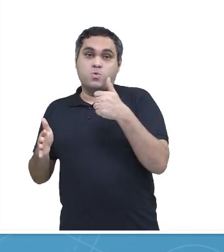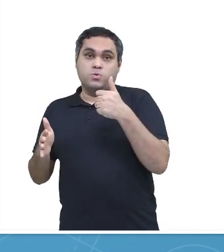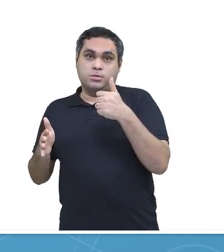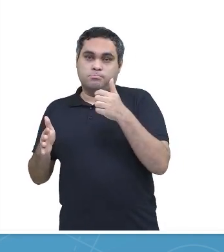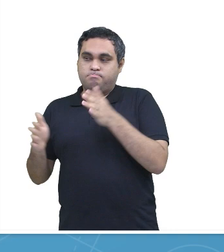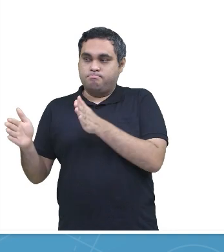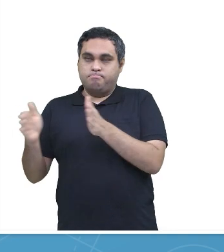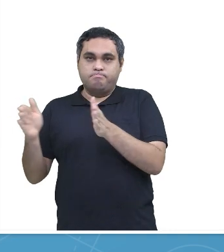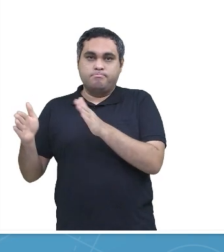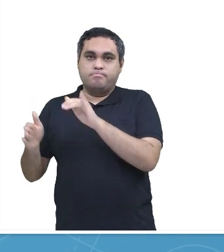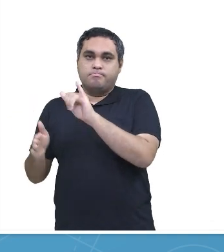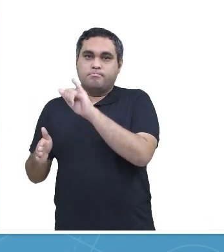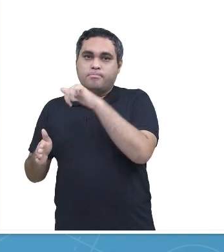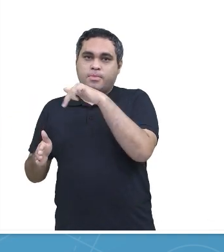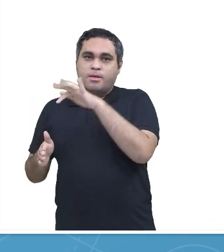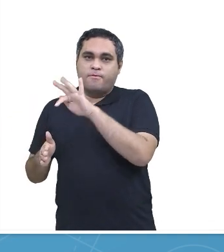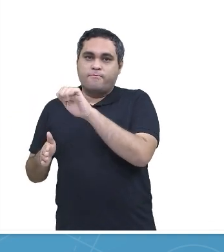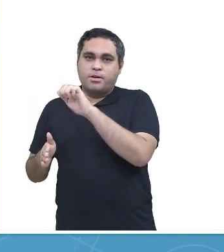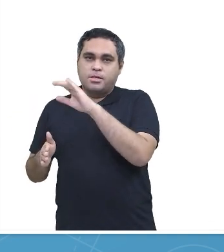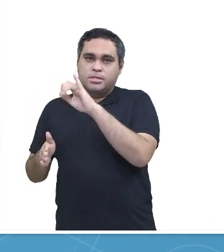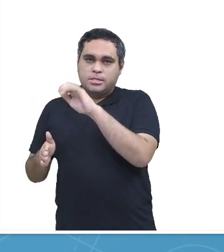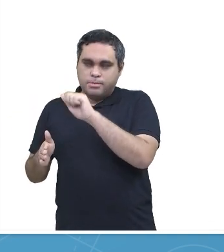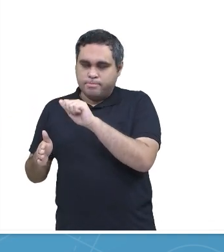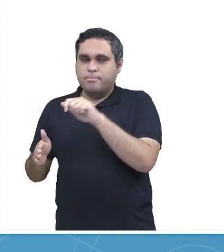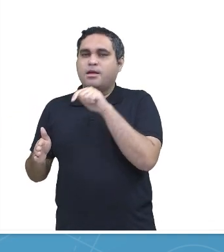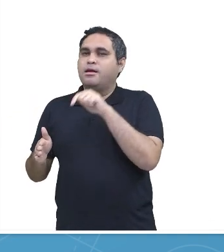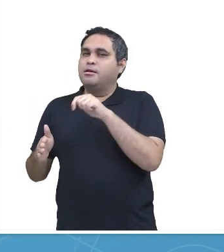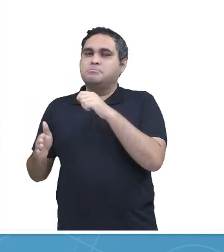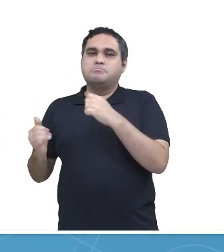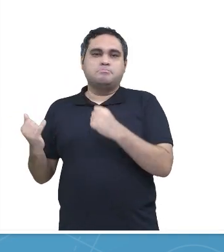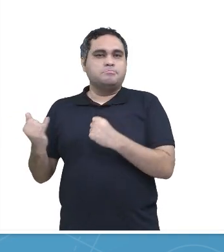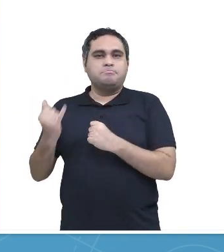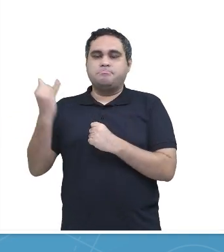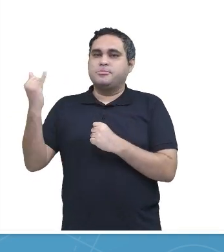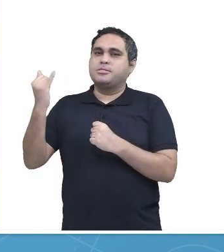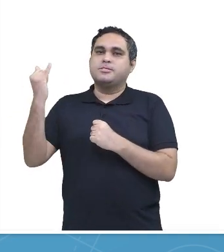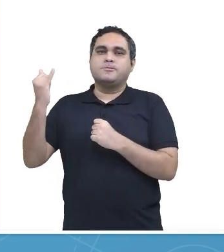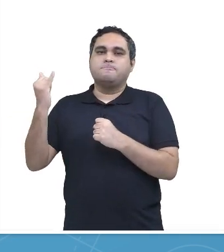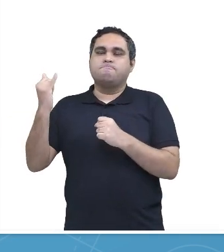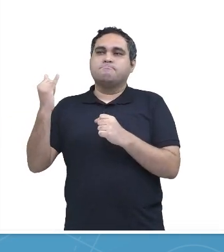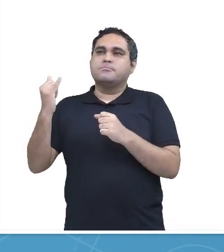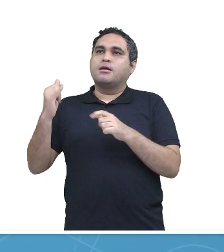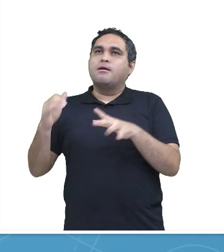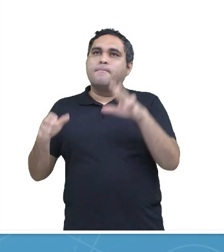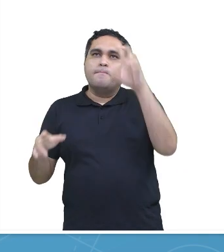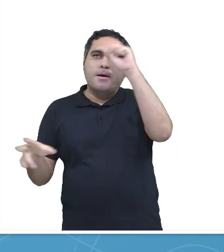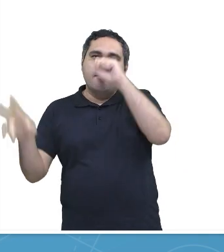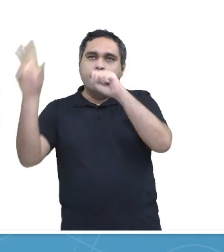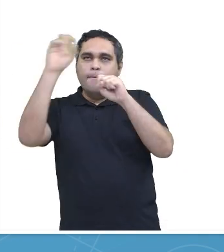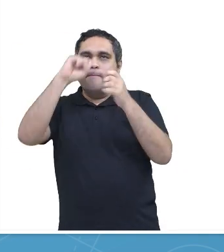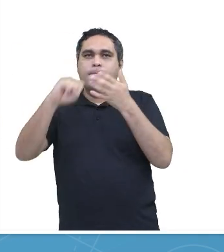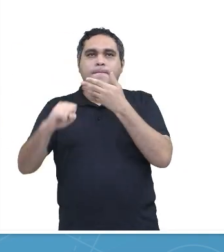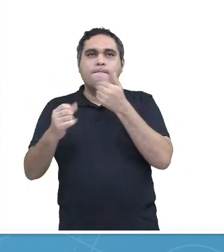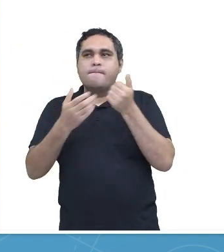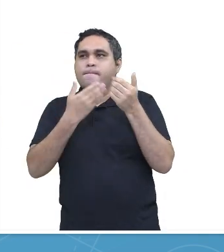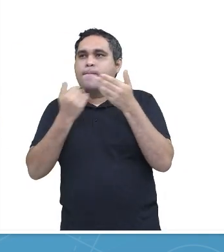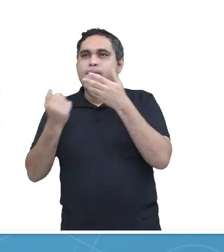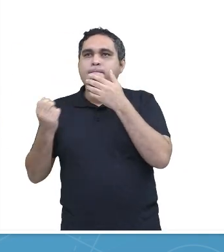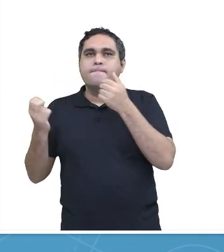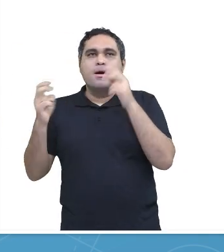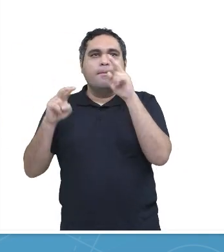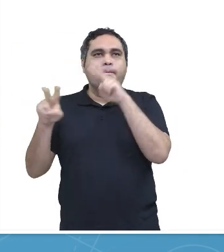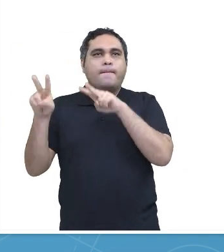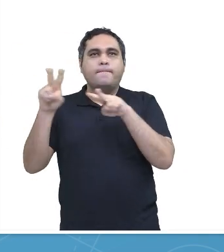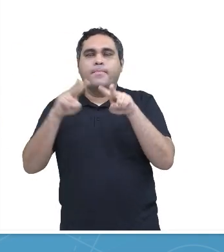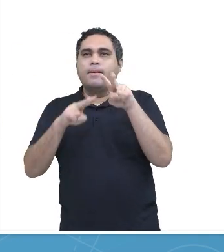período marcante que compreende toda a nossa aprendizagem, a definição da